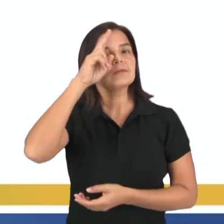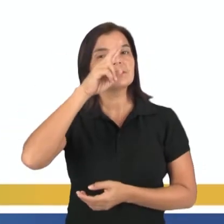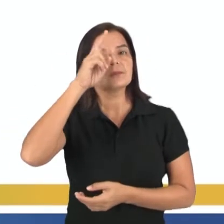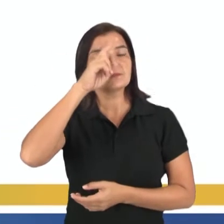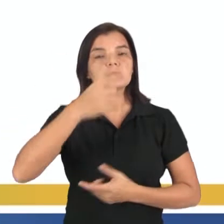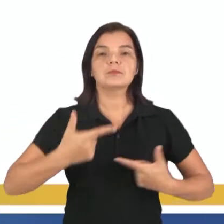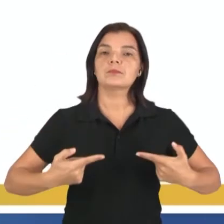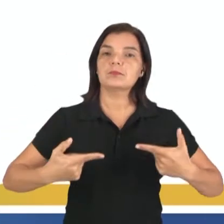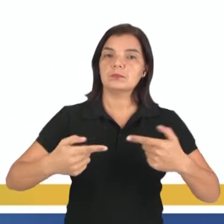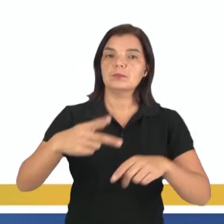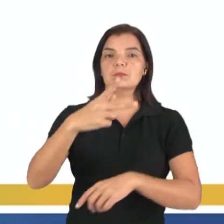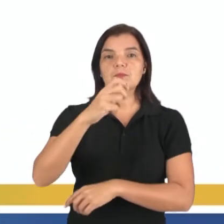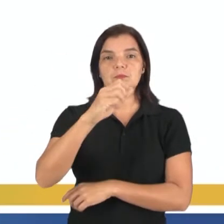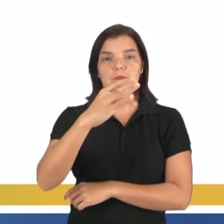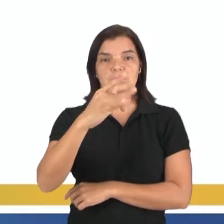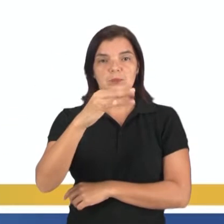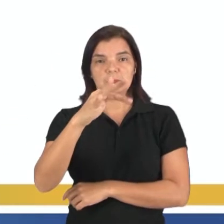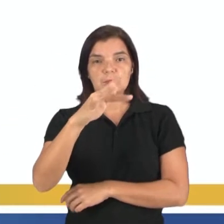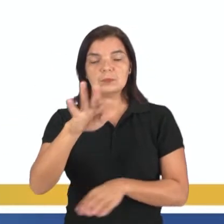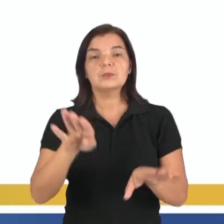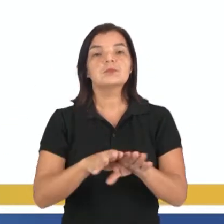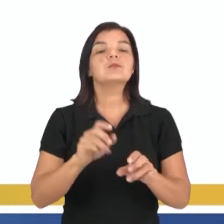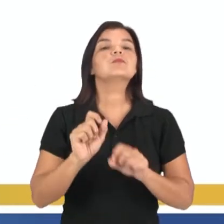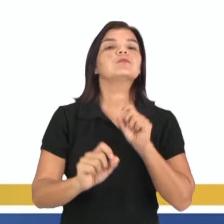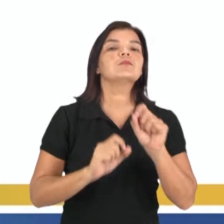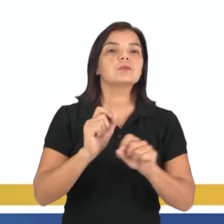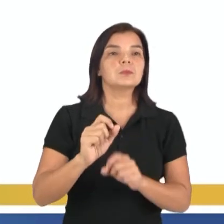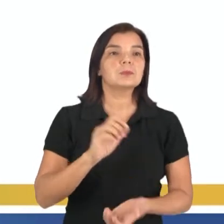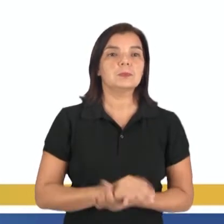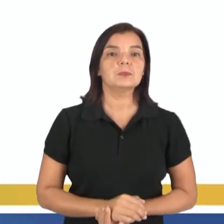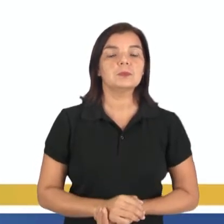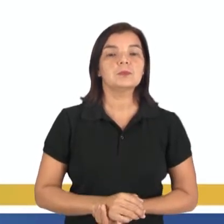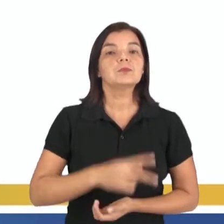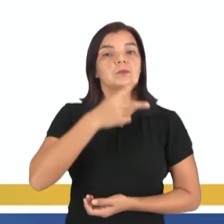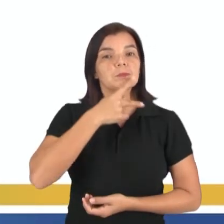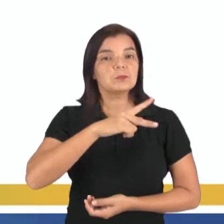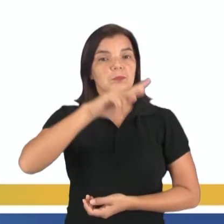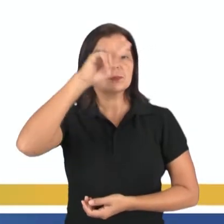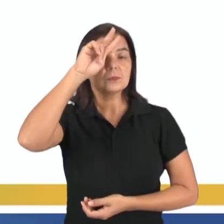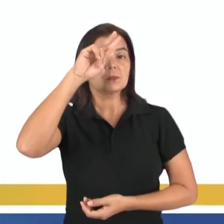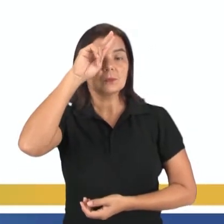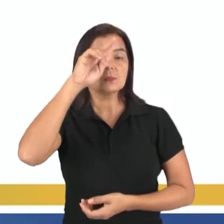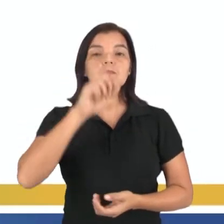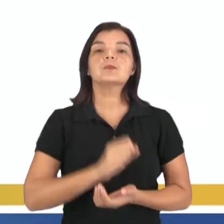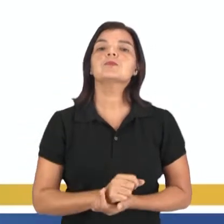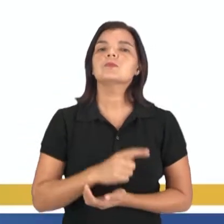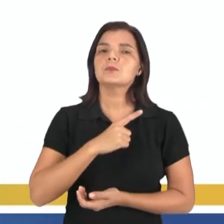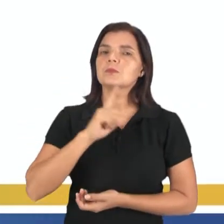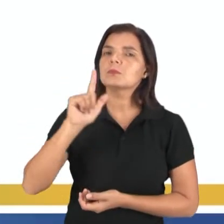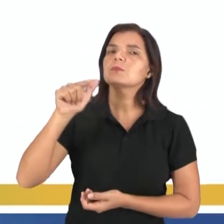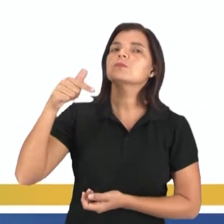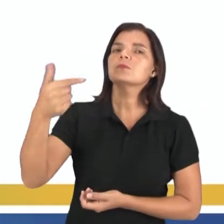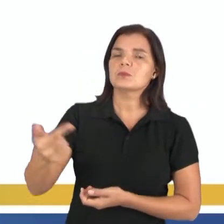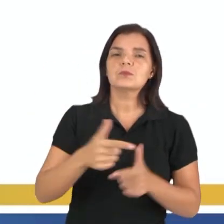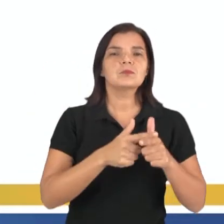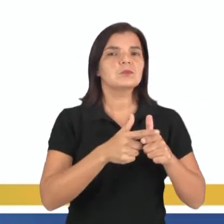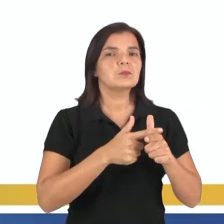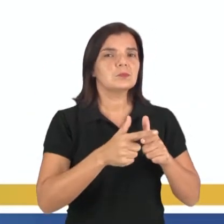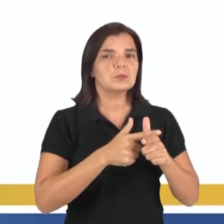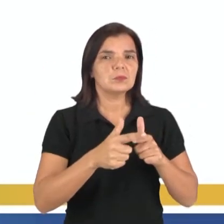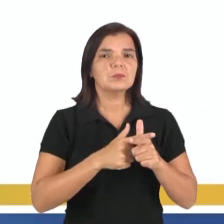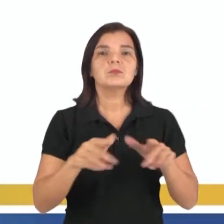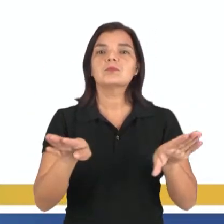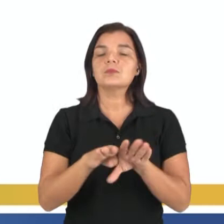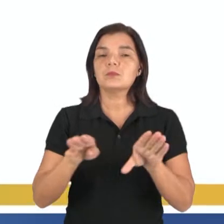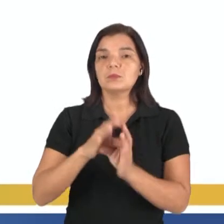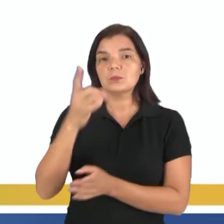a Guerra do Pacífico, né? Que para os peruanos, né, para o Peru, teve outras consequências, né?